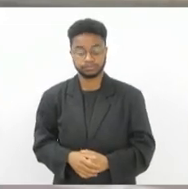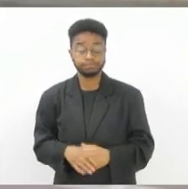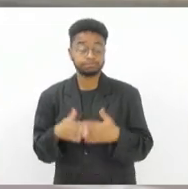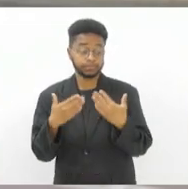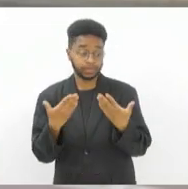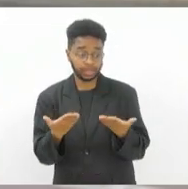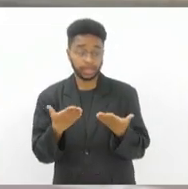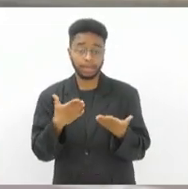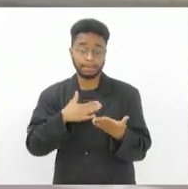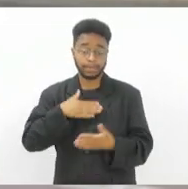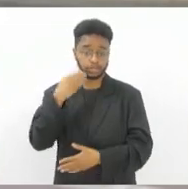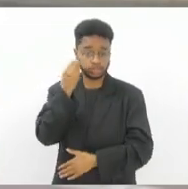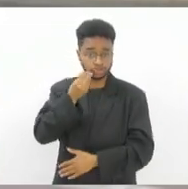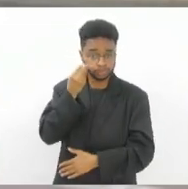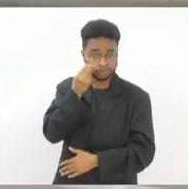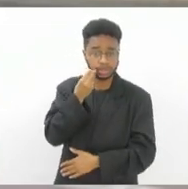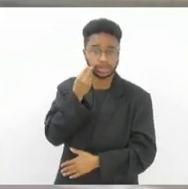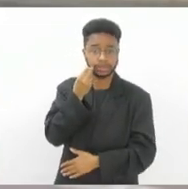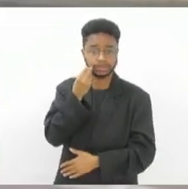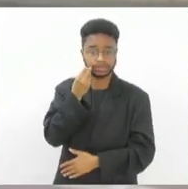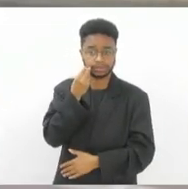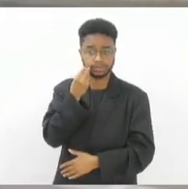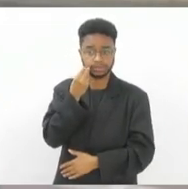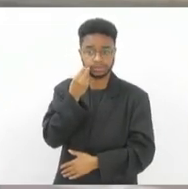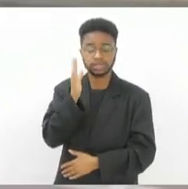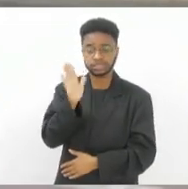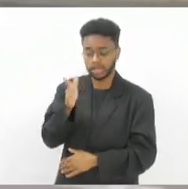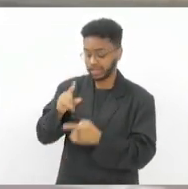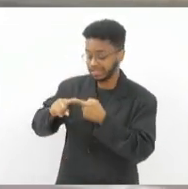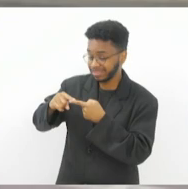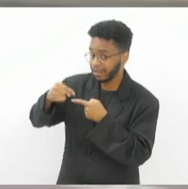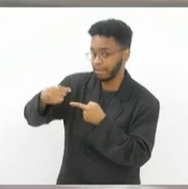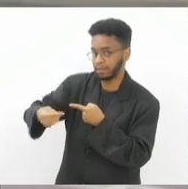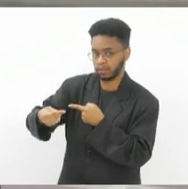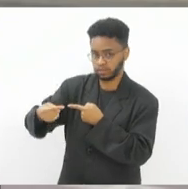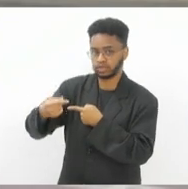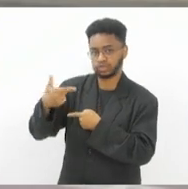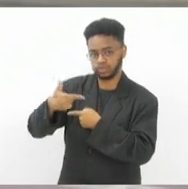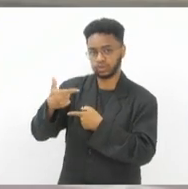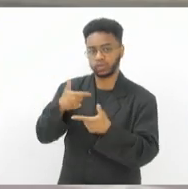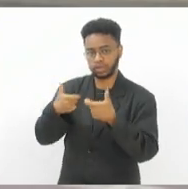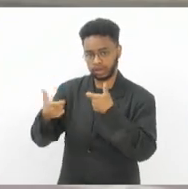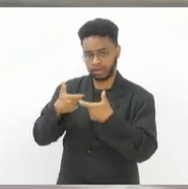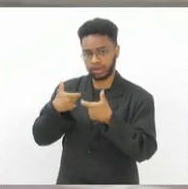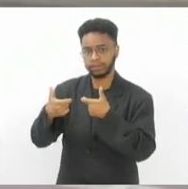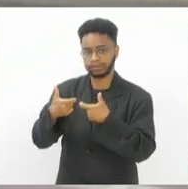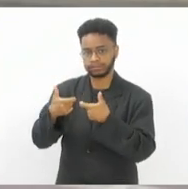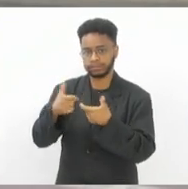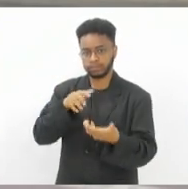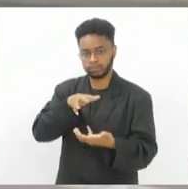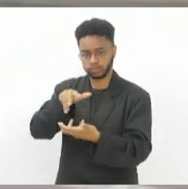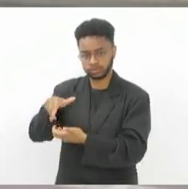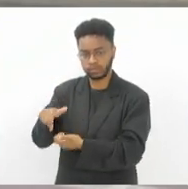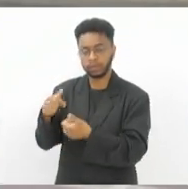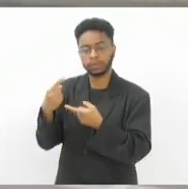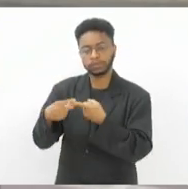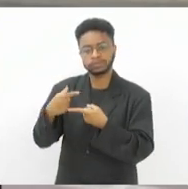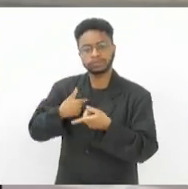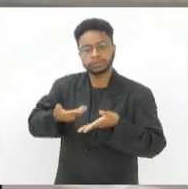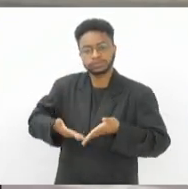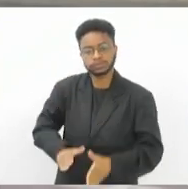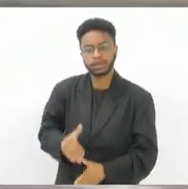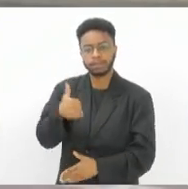a experiência que eu tenho já é pós Segunda Guerra Mundial, porque eu nasci em